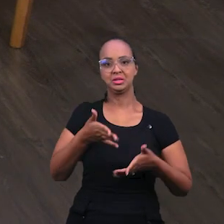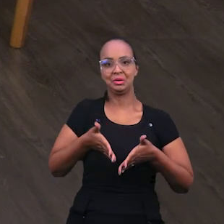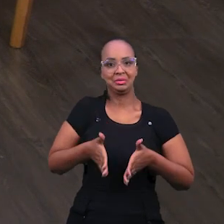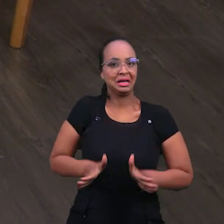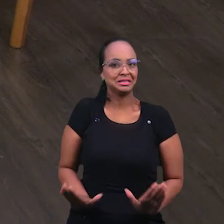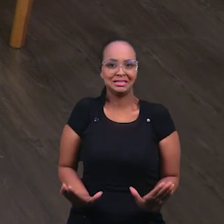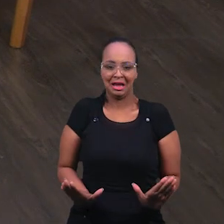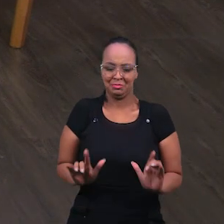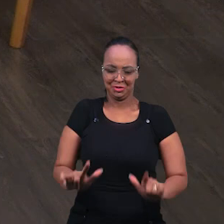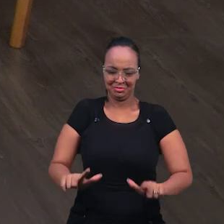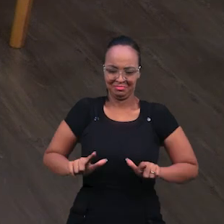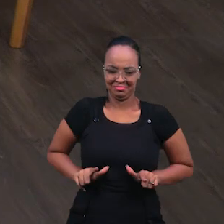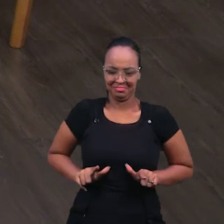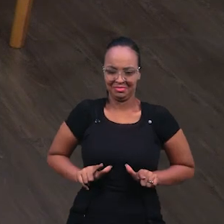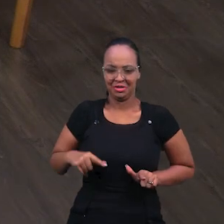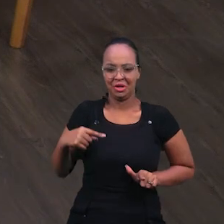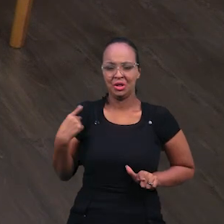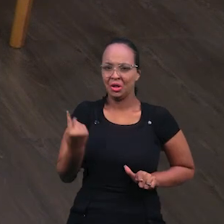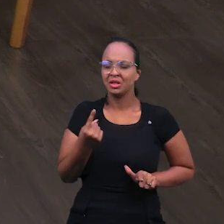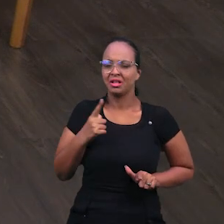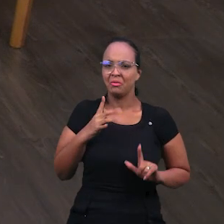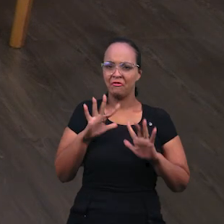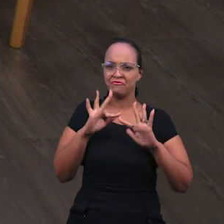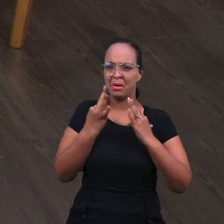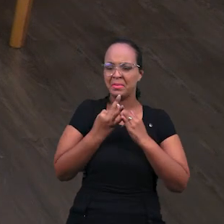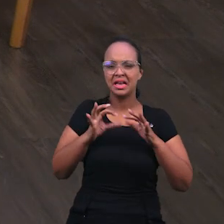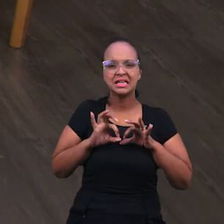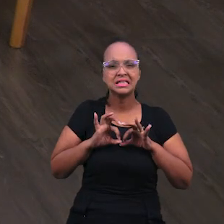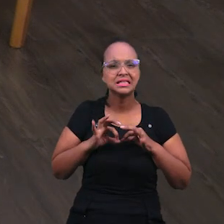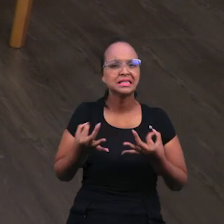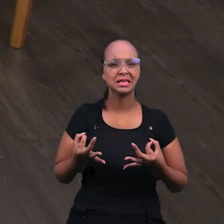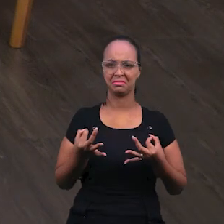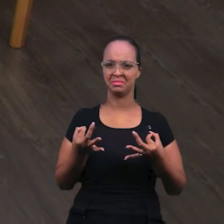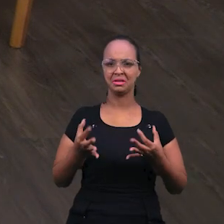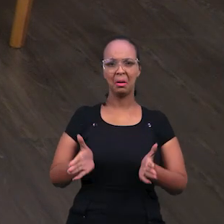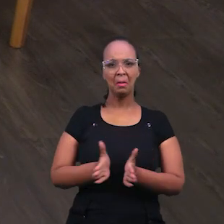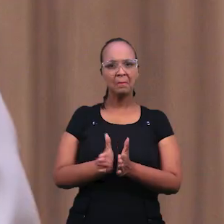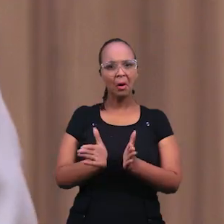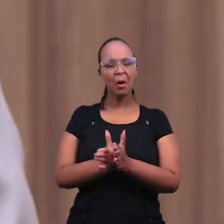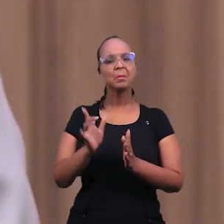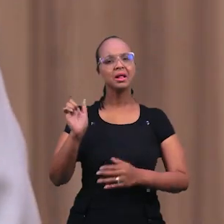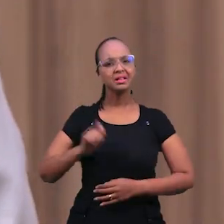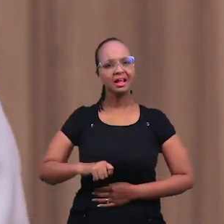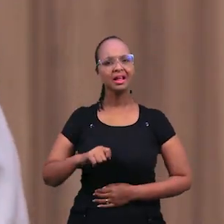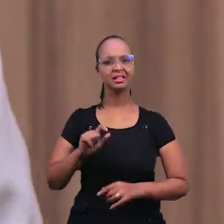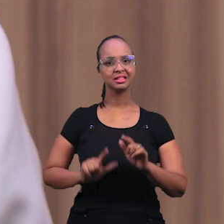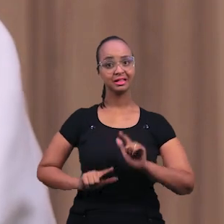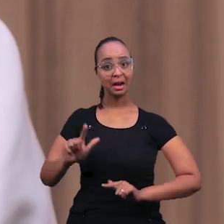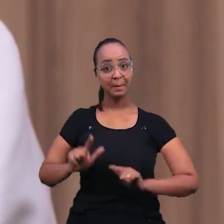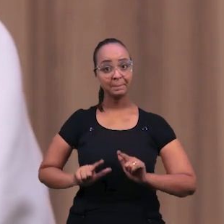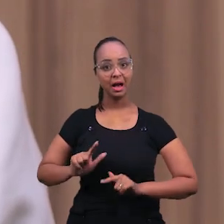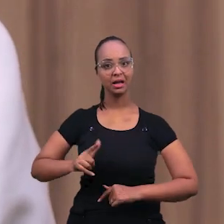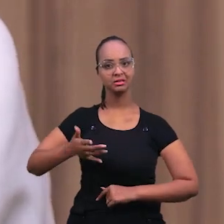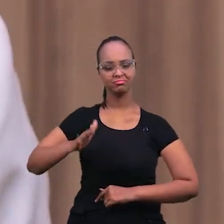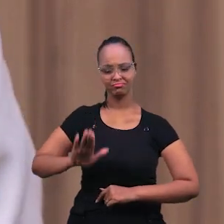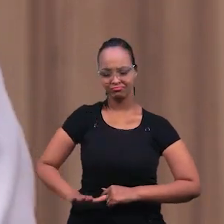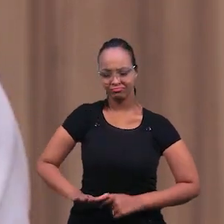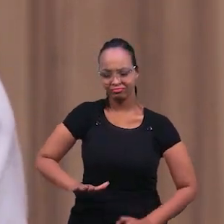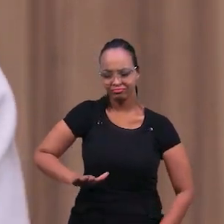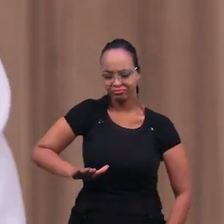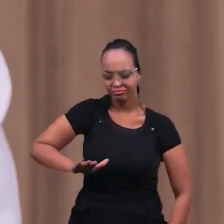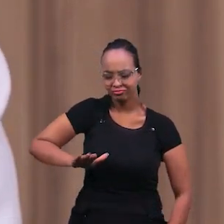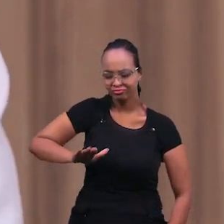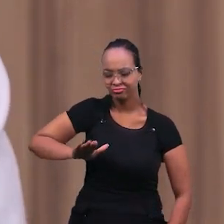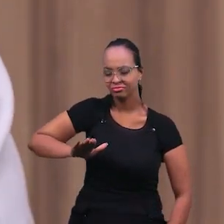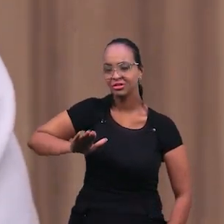não nascemos assim. Nós somos de famílias muito simples, né, de famílias que trabalham desde a infância. Uhum.